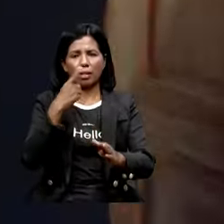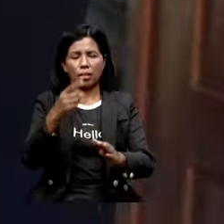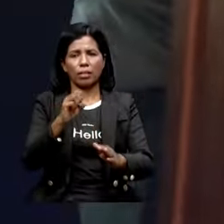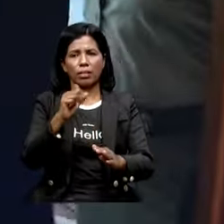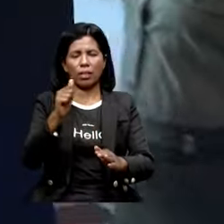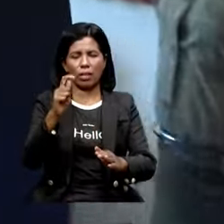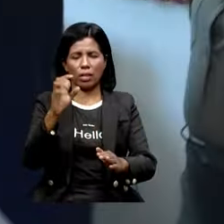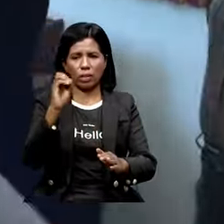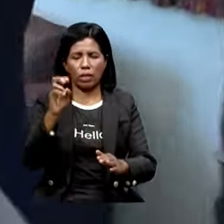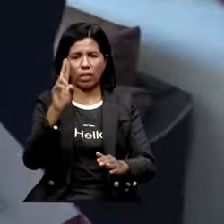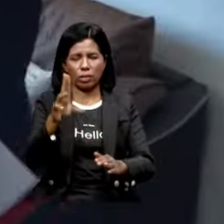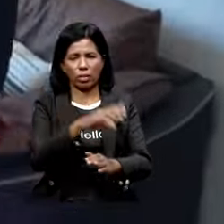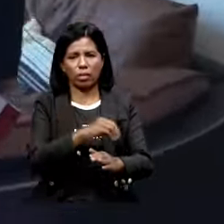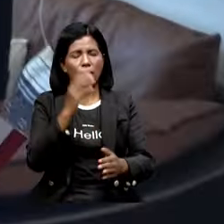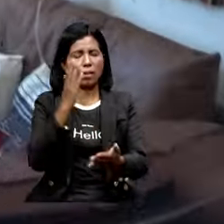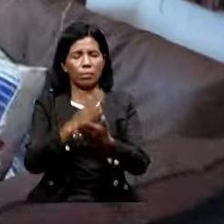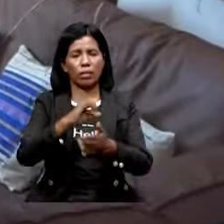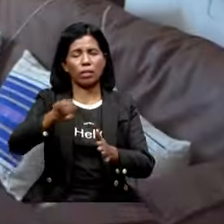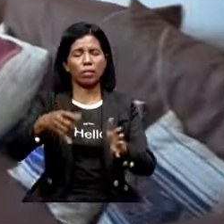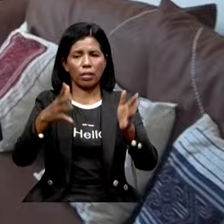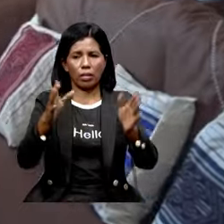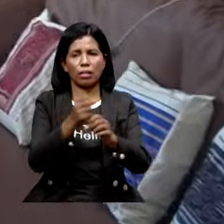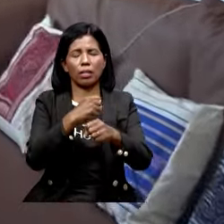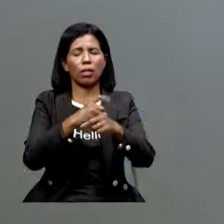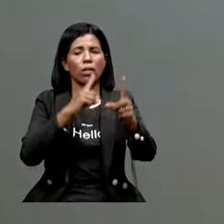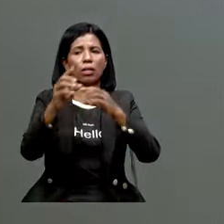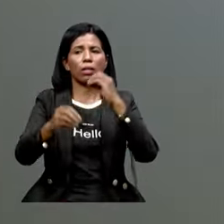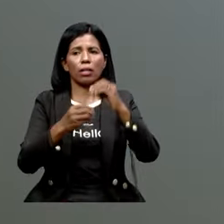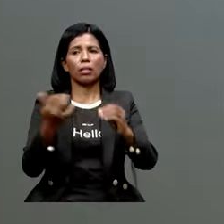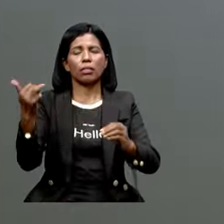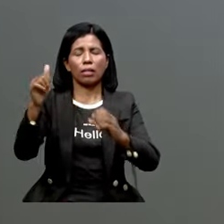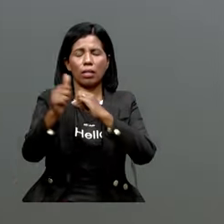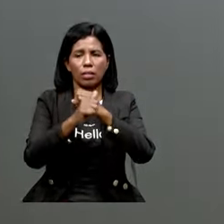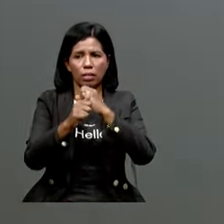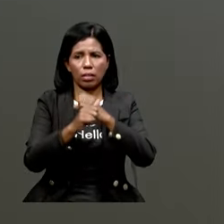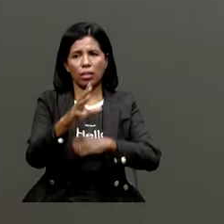no PNTL, nebe impede jornalista Sira, halo cobertura, basira ni ação